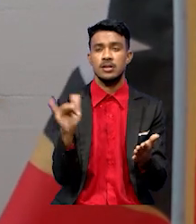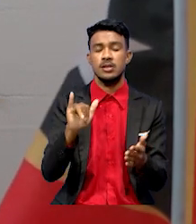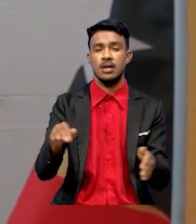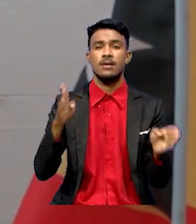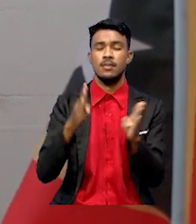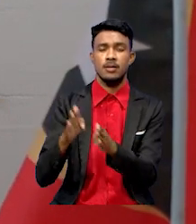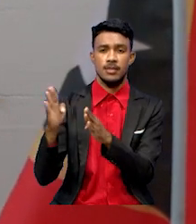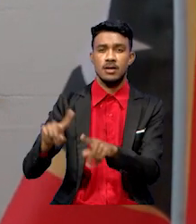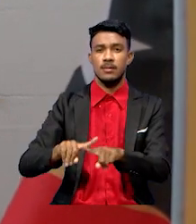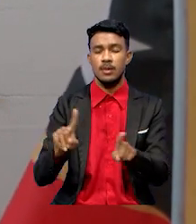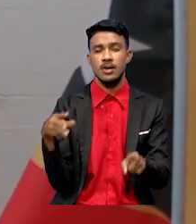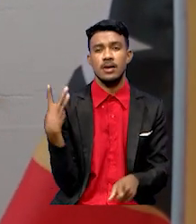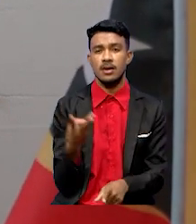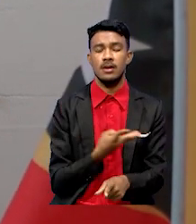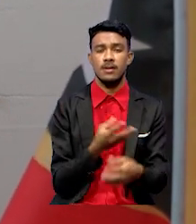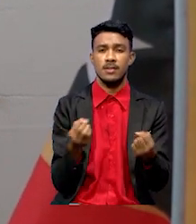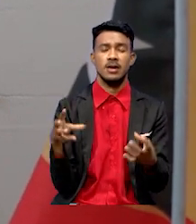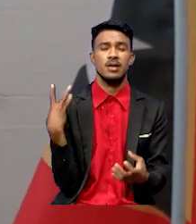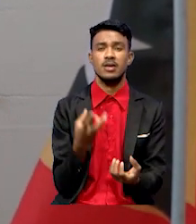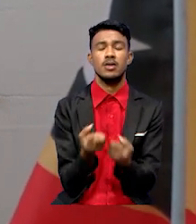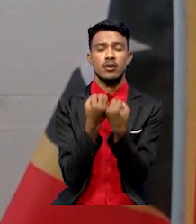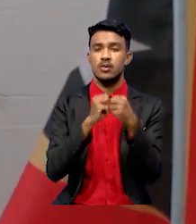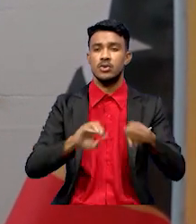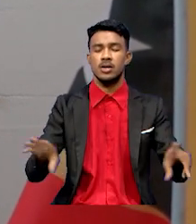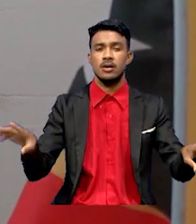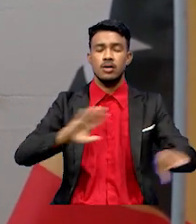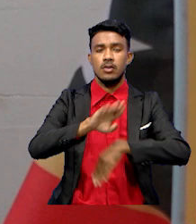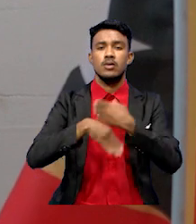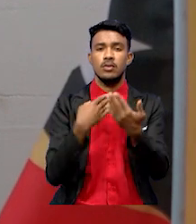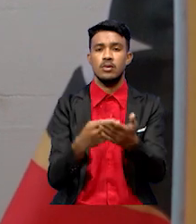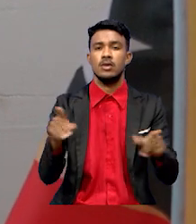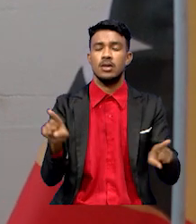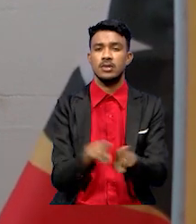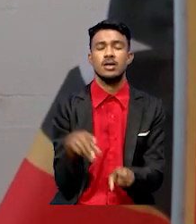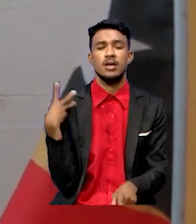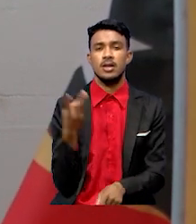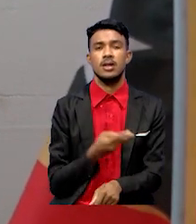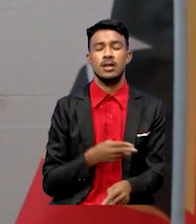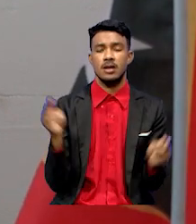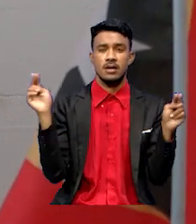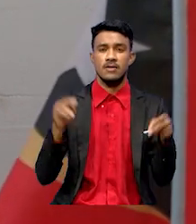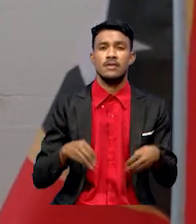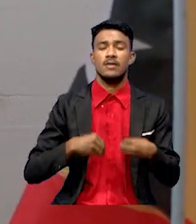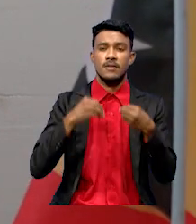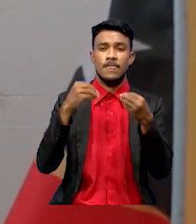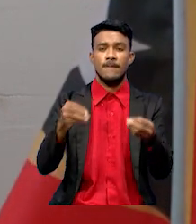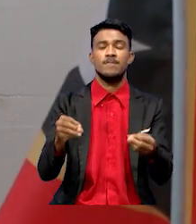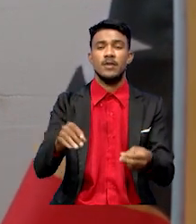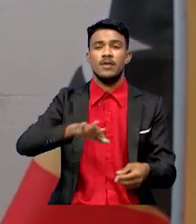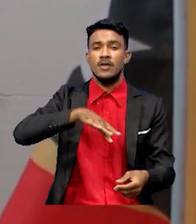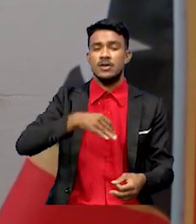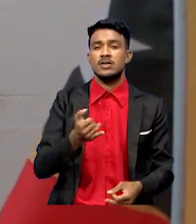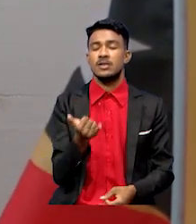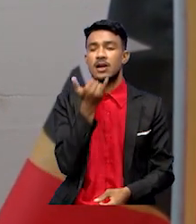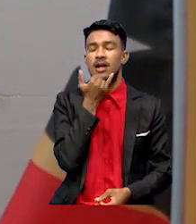dala para kita ita se abandona hela, então boa ser saia sne, no fim ita sempre cosetahu ba governo hela, ita nemos la los.